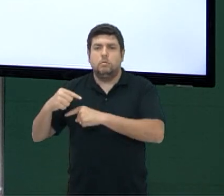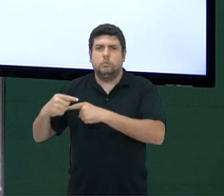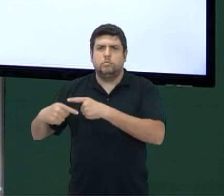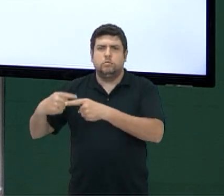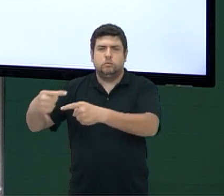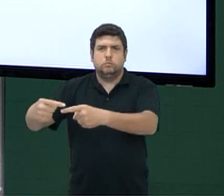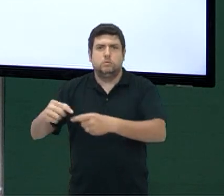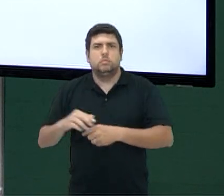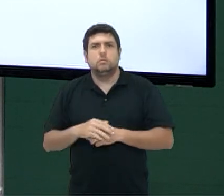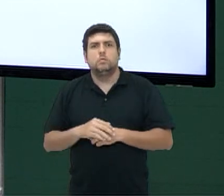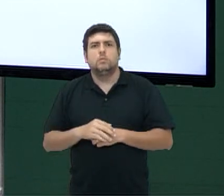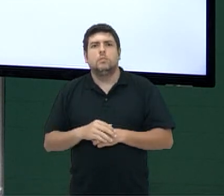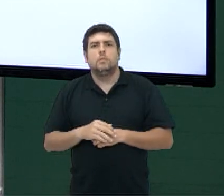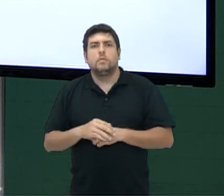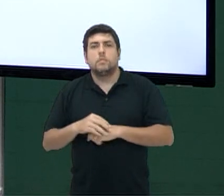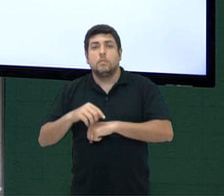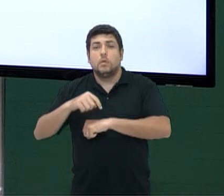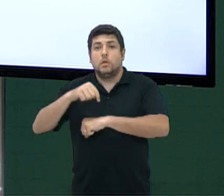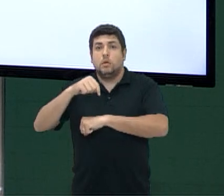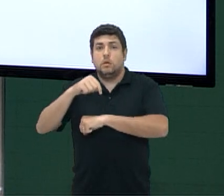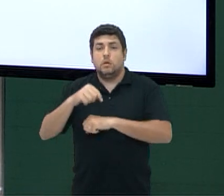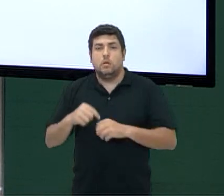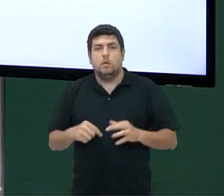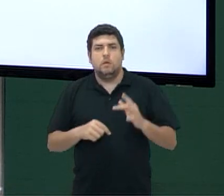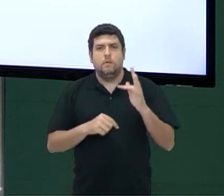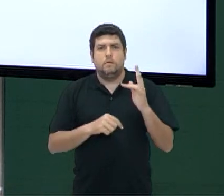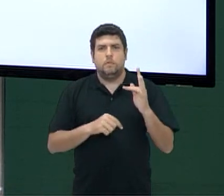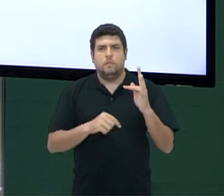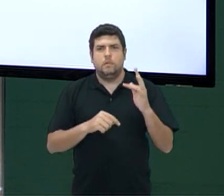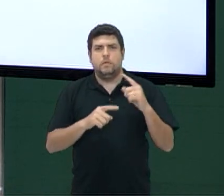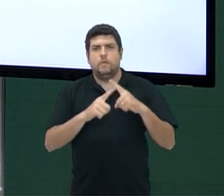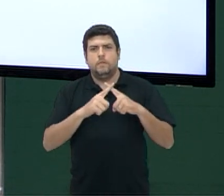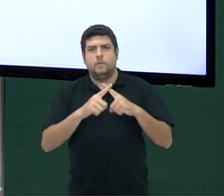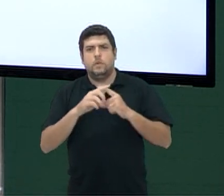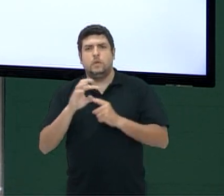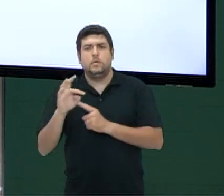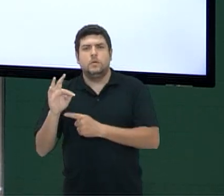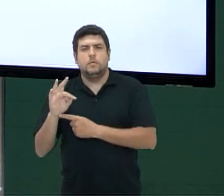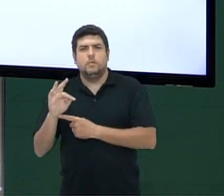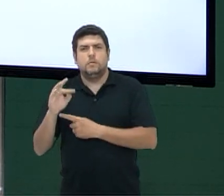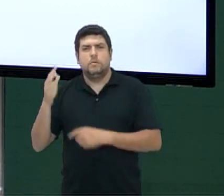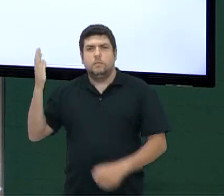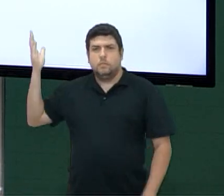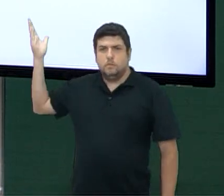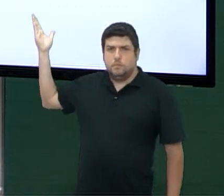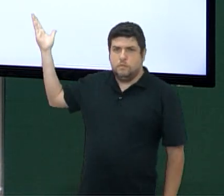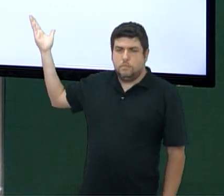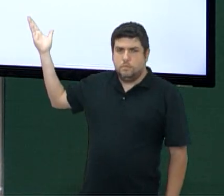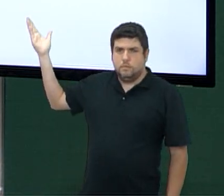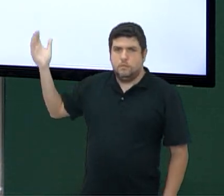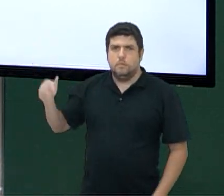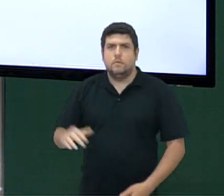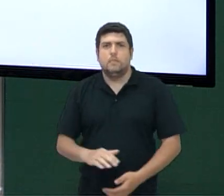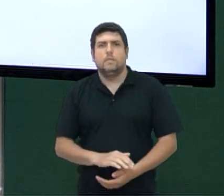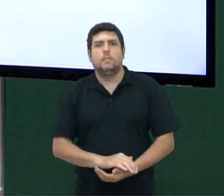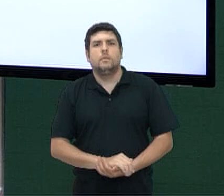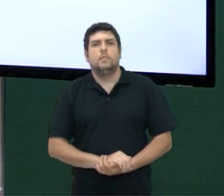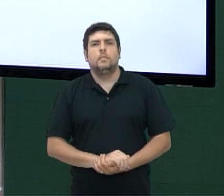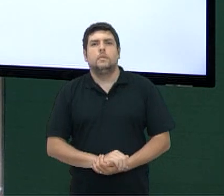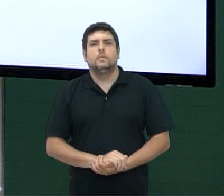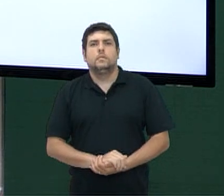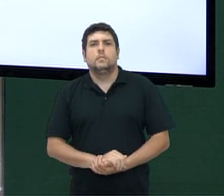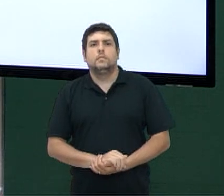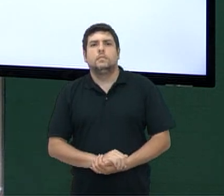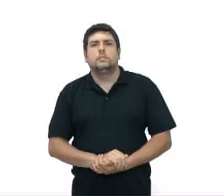de impulso, é igual à força vezes o tempo, que é 0,02. Passo dividindo para o outro lado, força